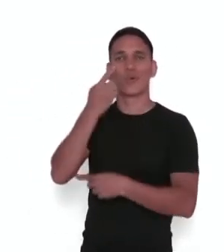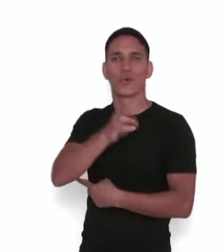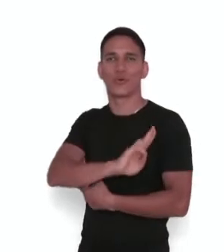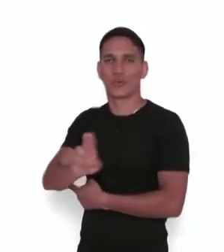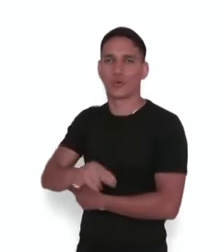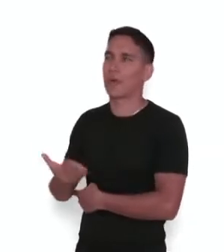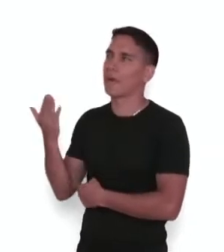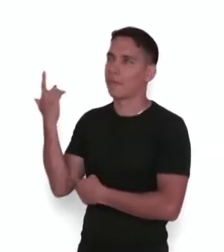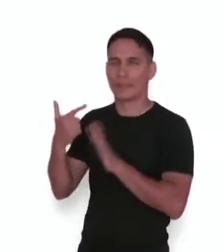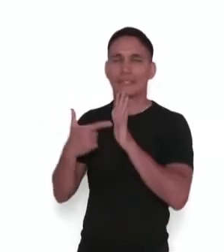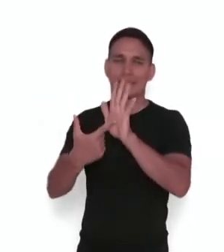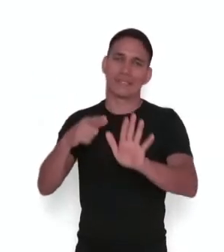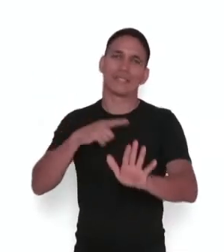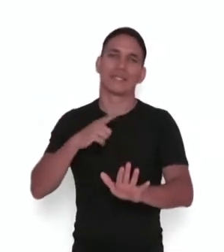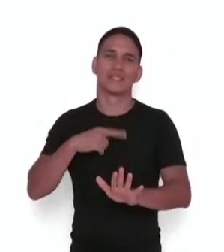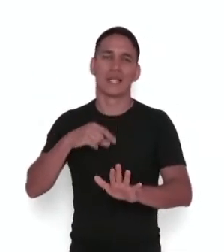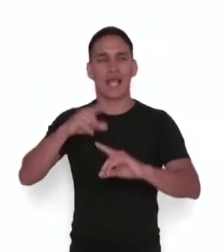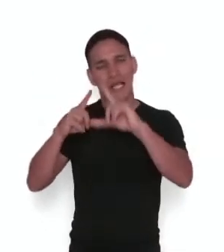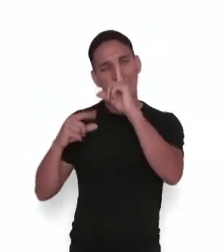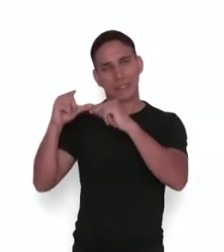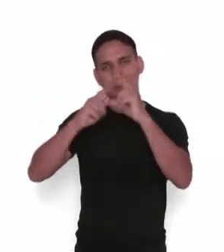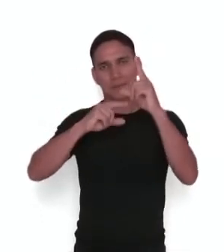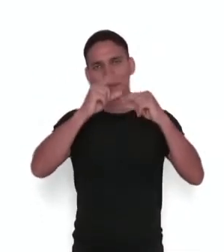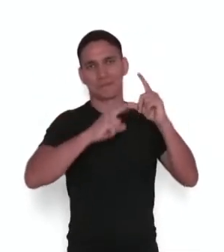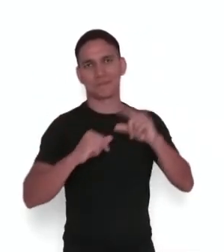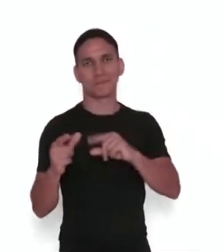acabei de mostrar para vocês, Estrelinhas.